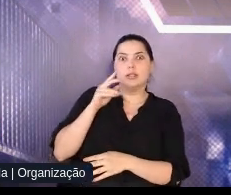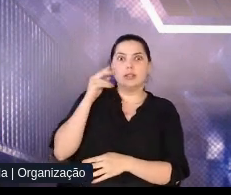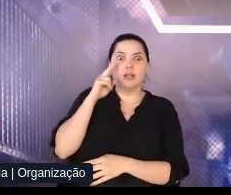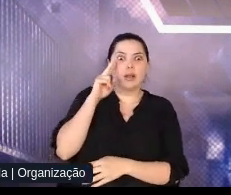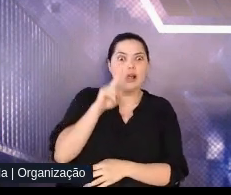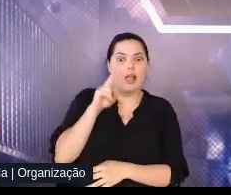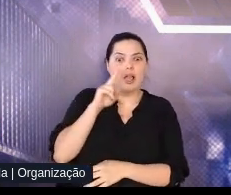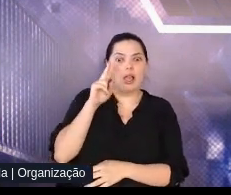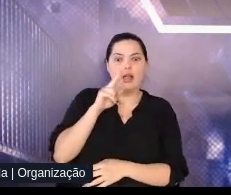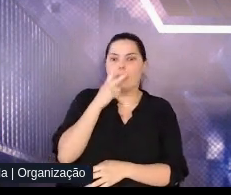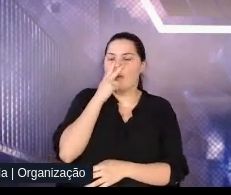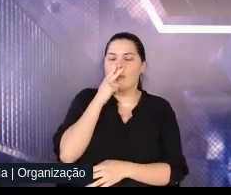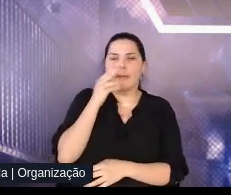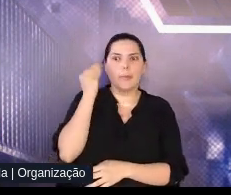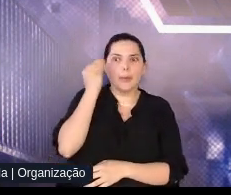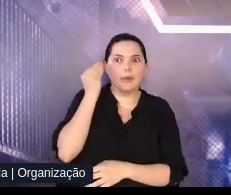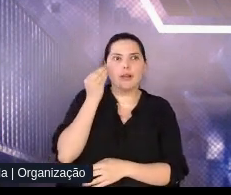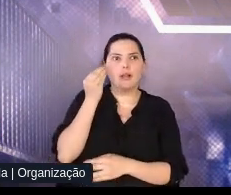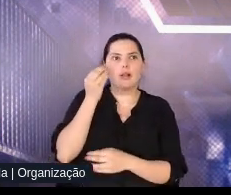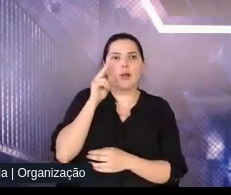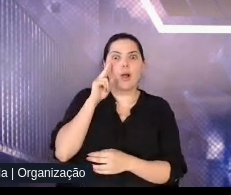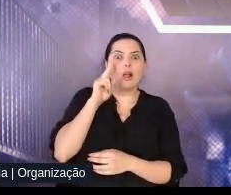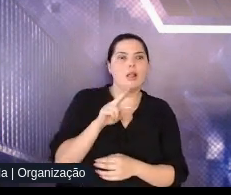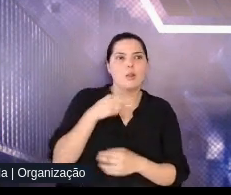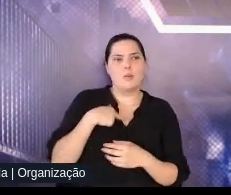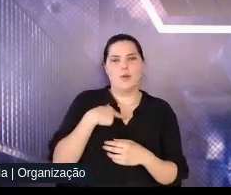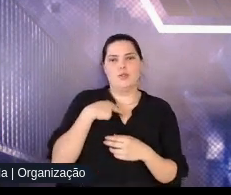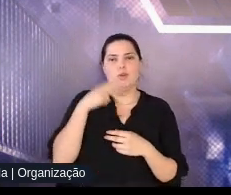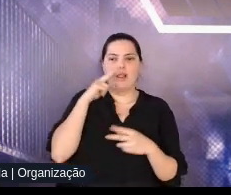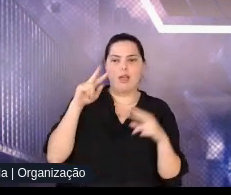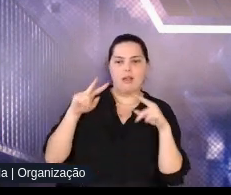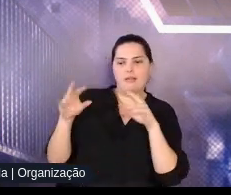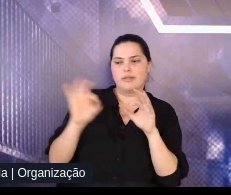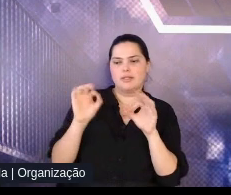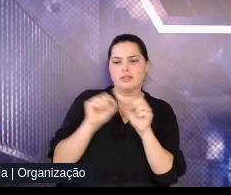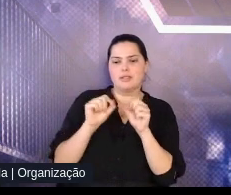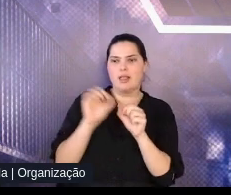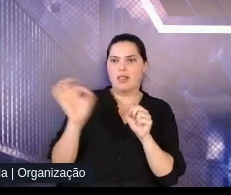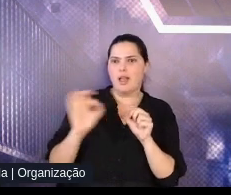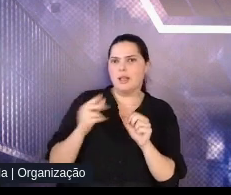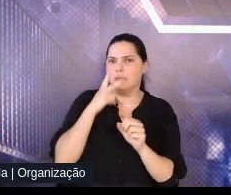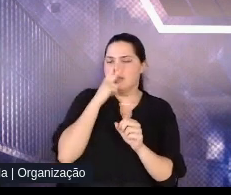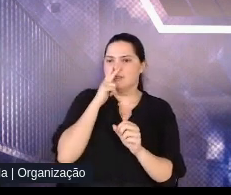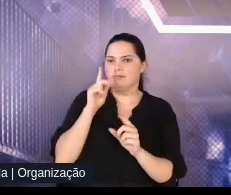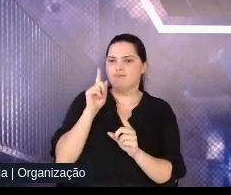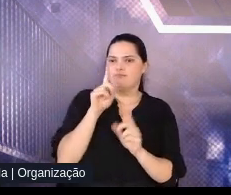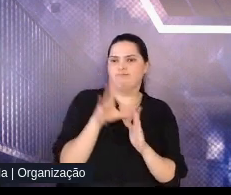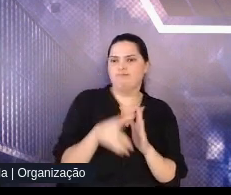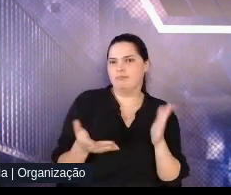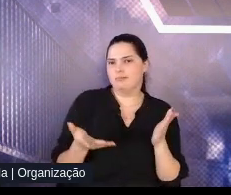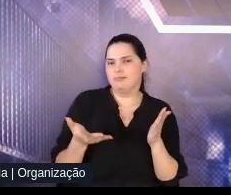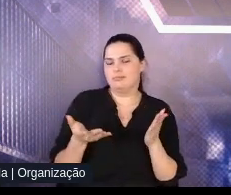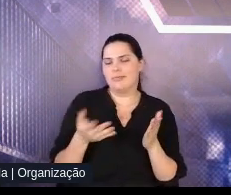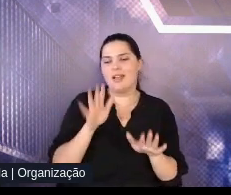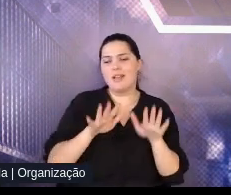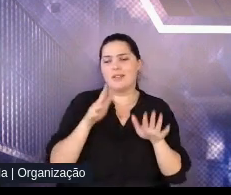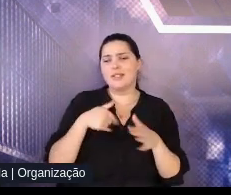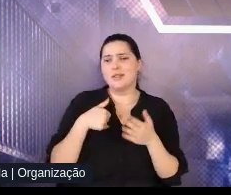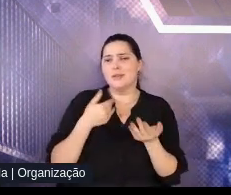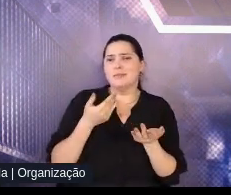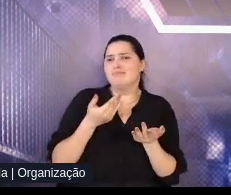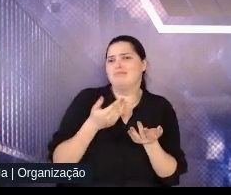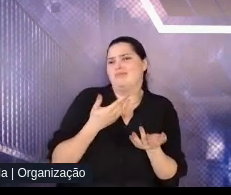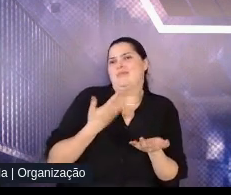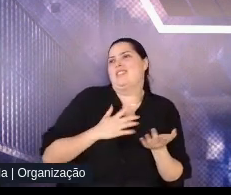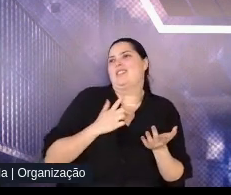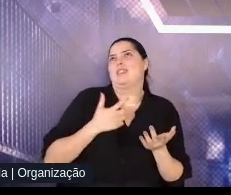você. E você não pode olhar, você não pode fazer nada que ele está te olhando. E muitas das vezes eu perco ali a vontade